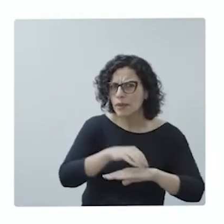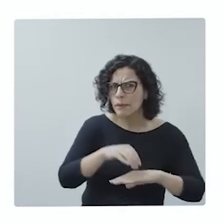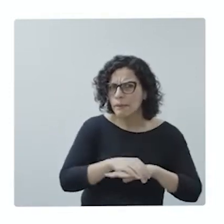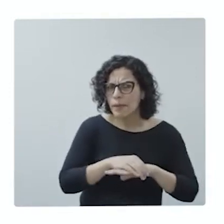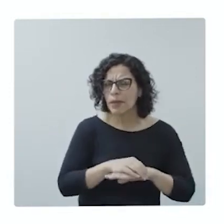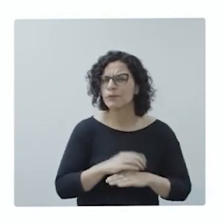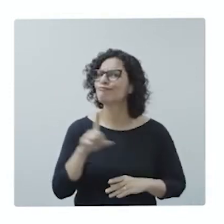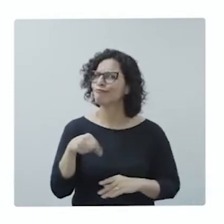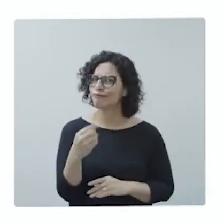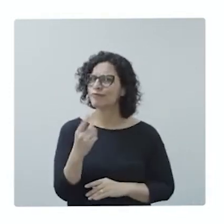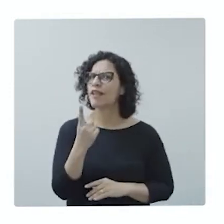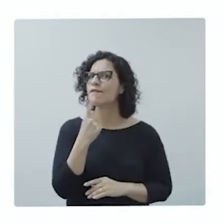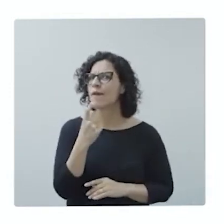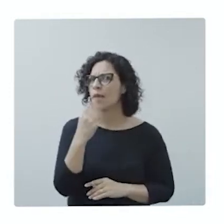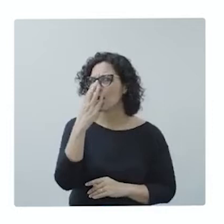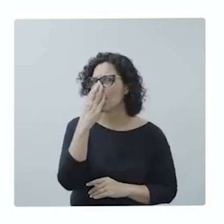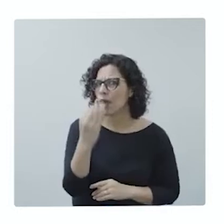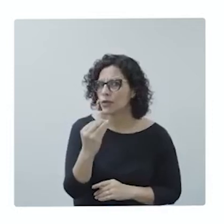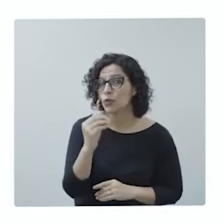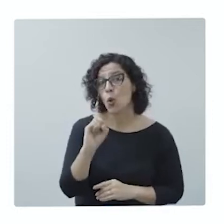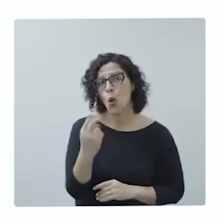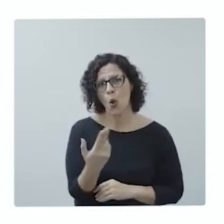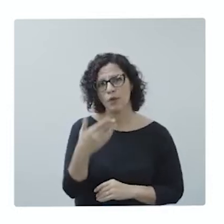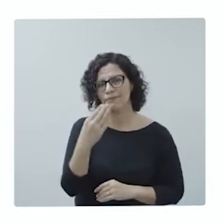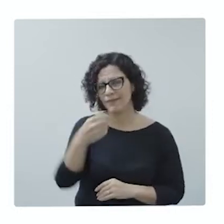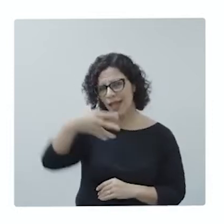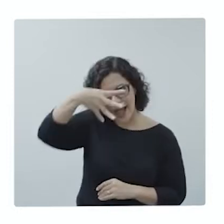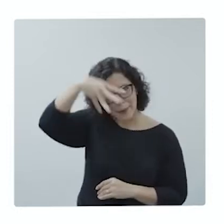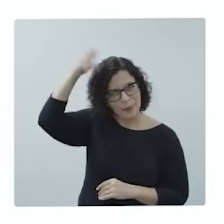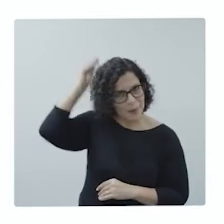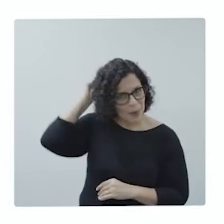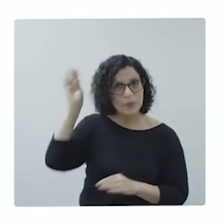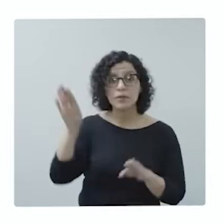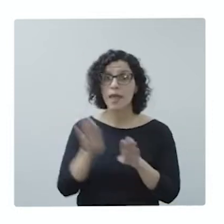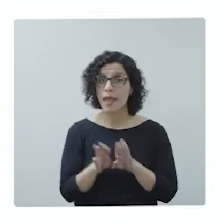Raposa é um animal. Olha só, mas como será que